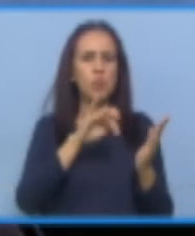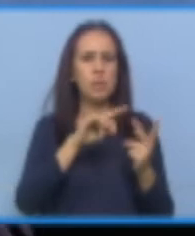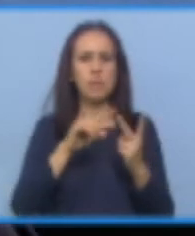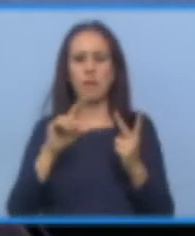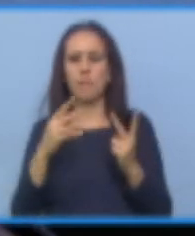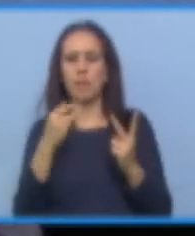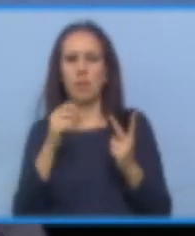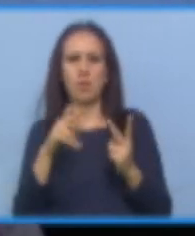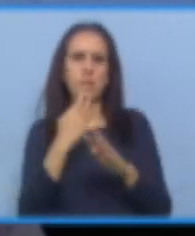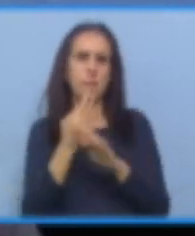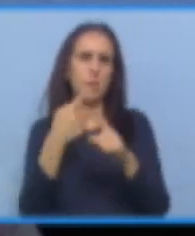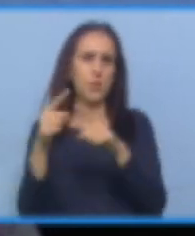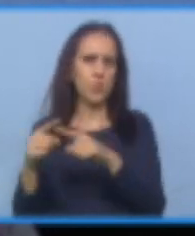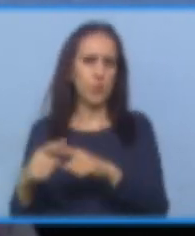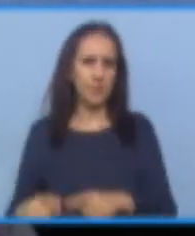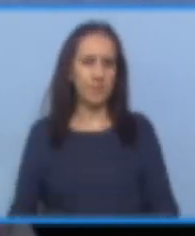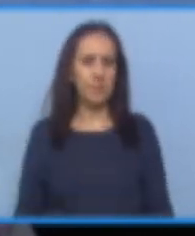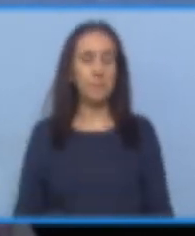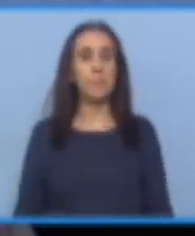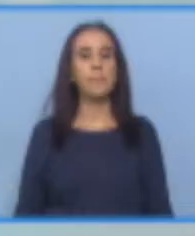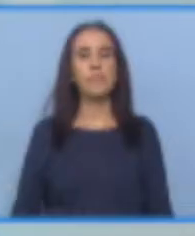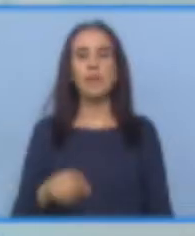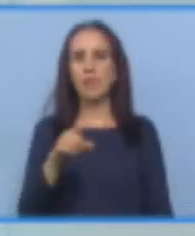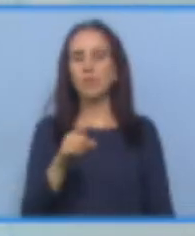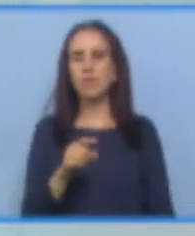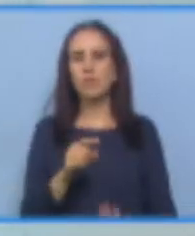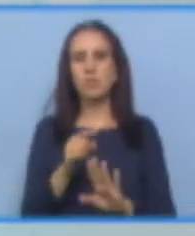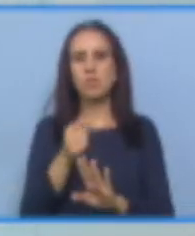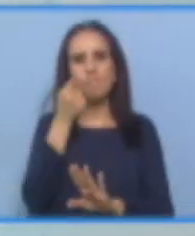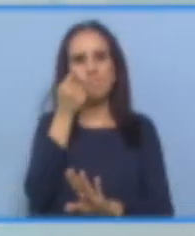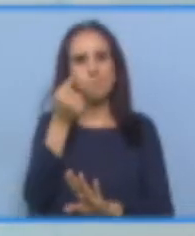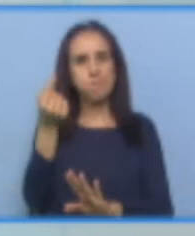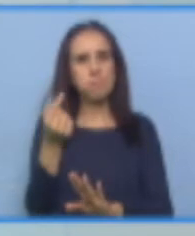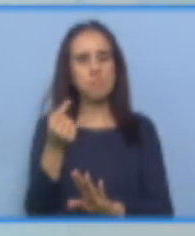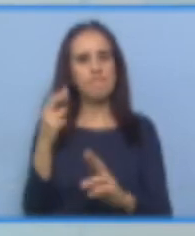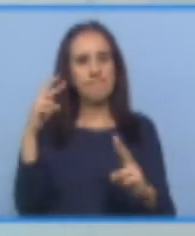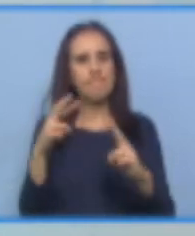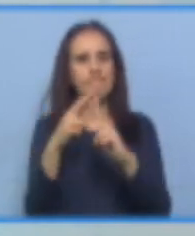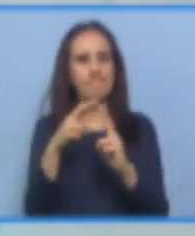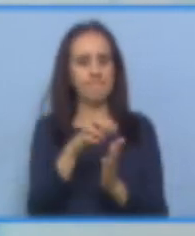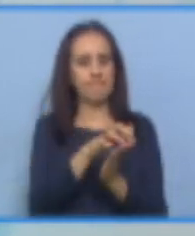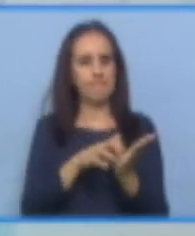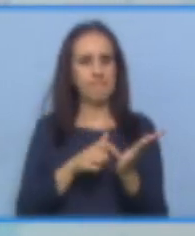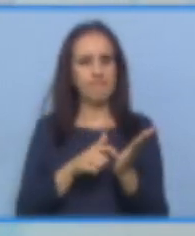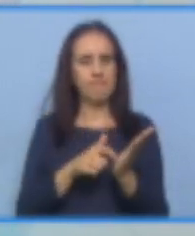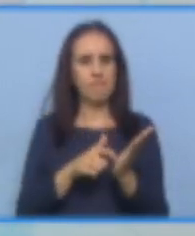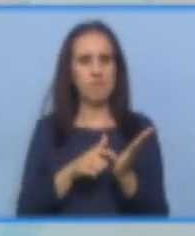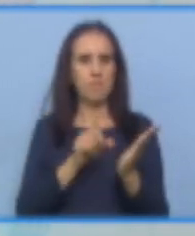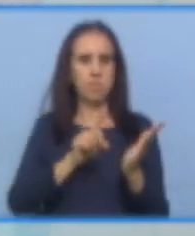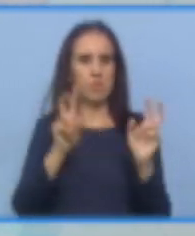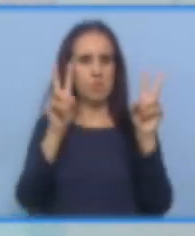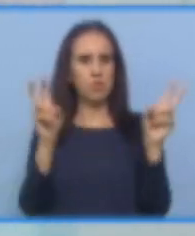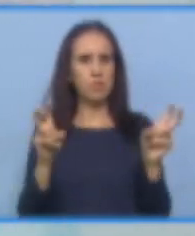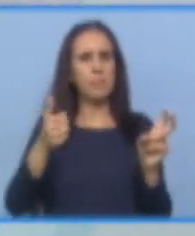celebrar, etc. Este itinerário catequético, que contributo dá a essa recepção? Depois desta primeira catequese sobre a